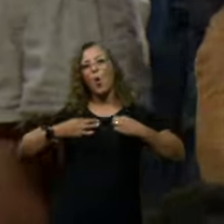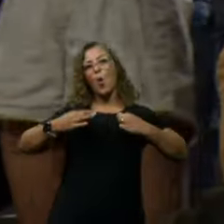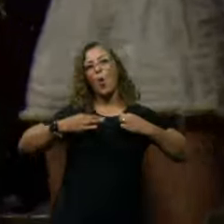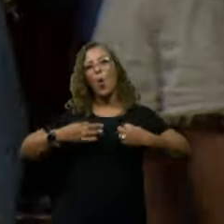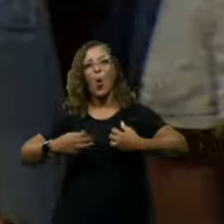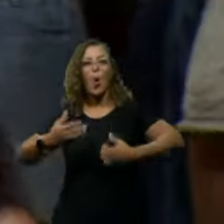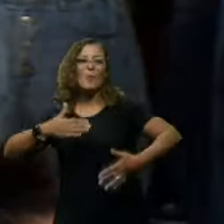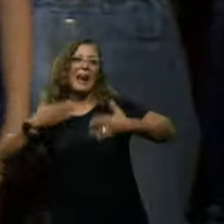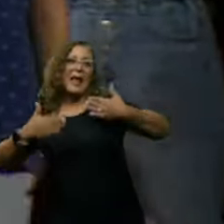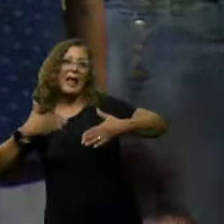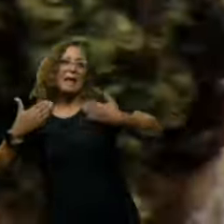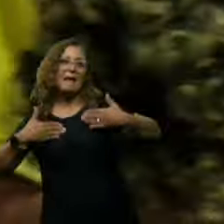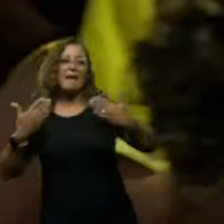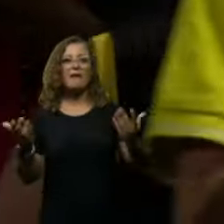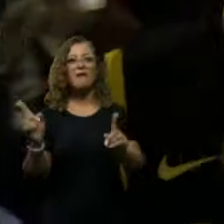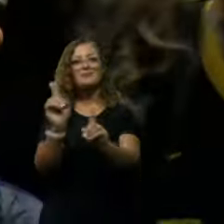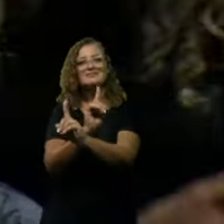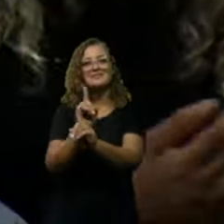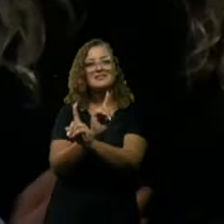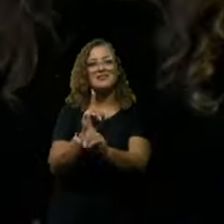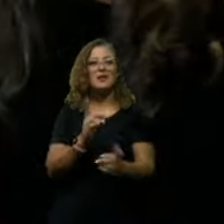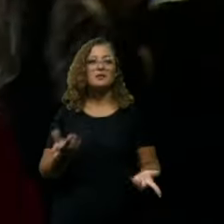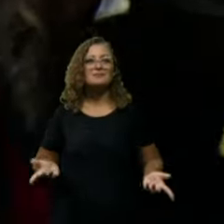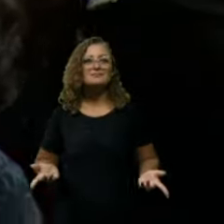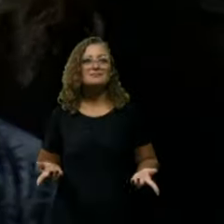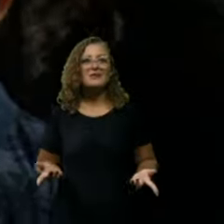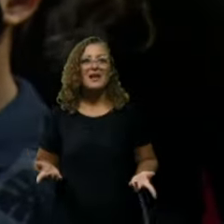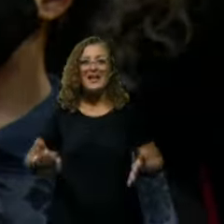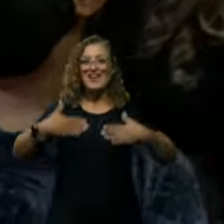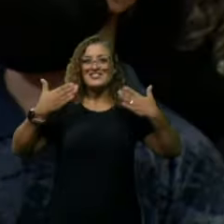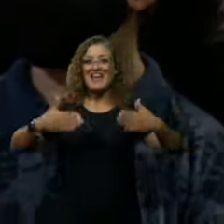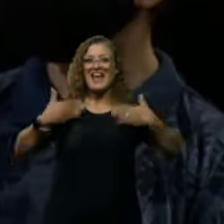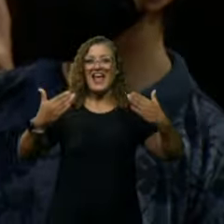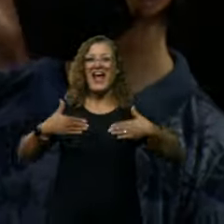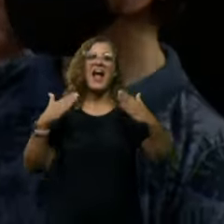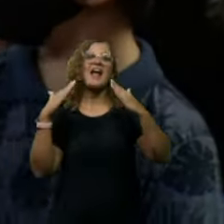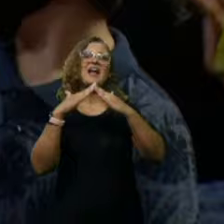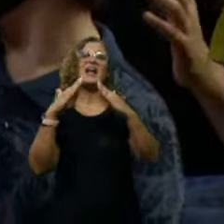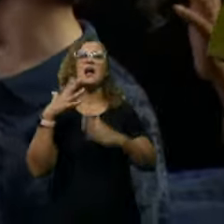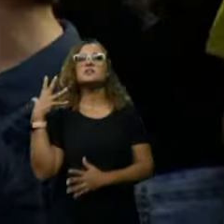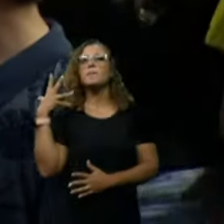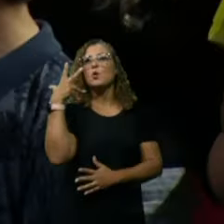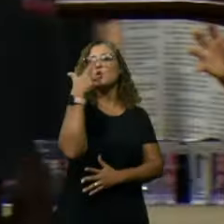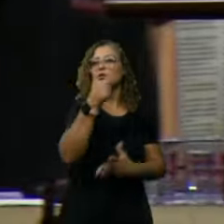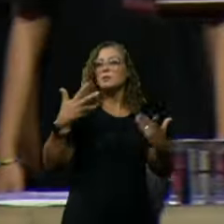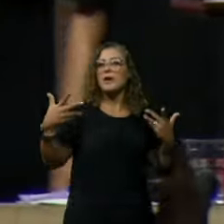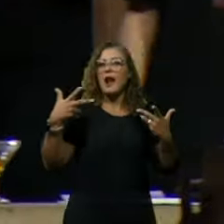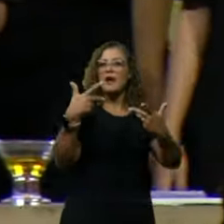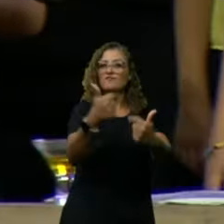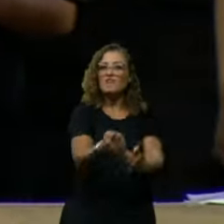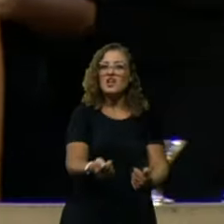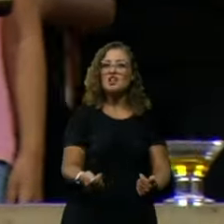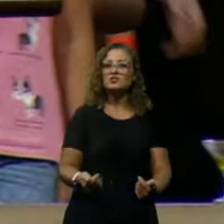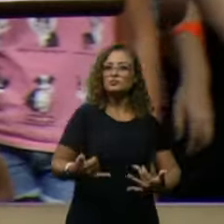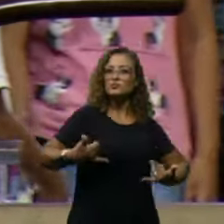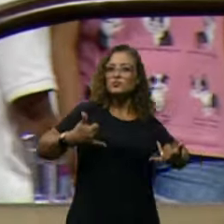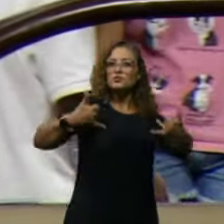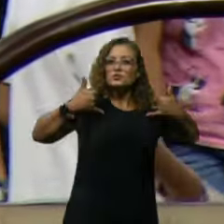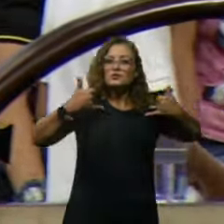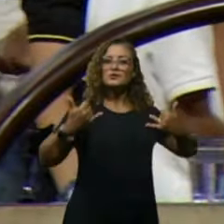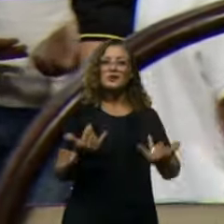que a nossa alegria não sejam as marcas que a nossa alegria não seja umas casa e sinto osas o status o prestígio